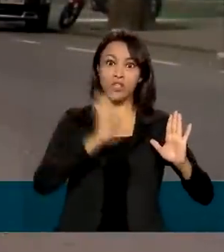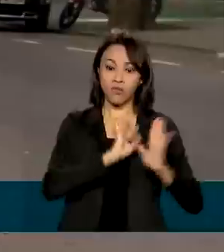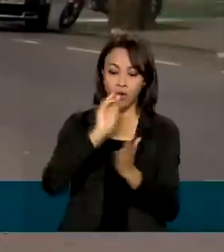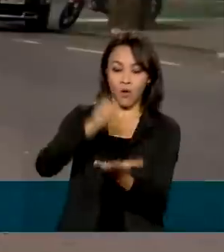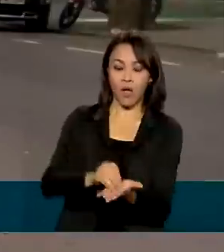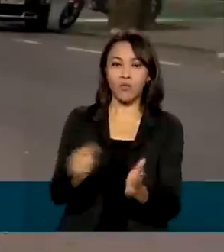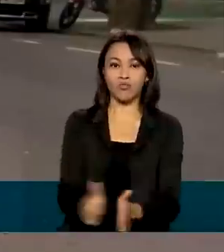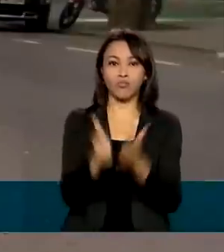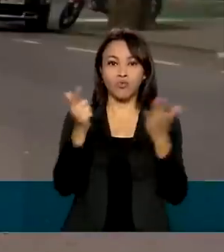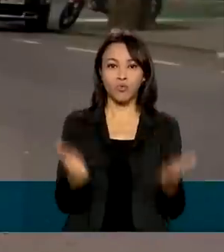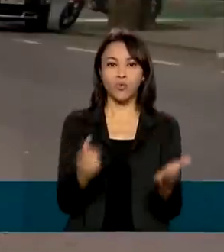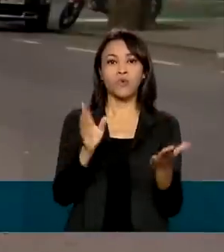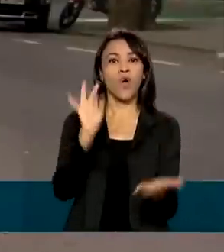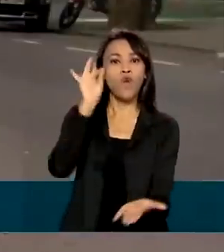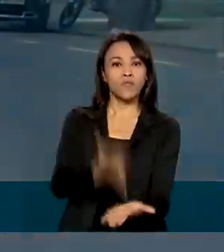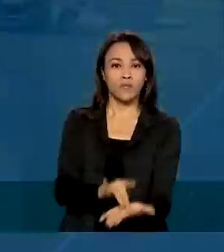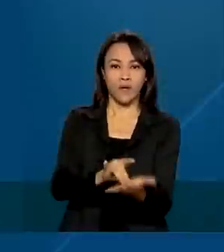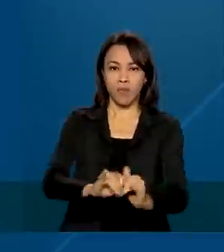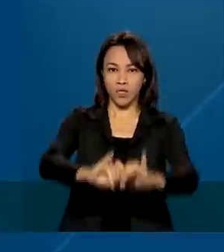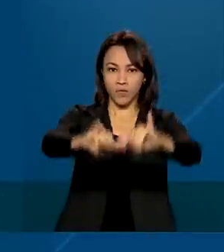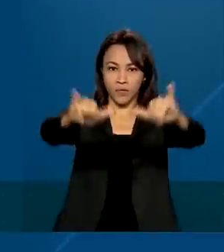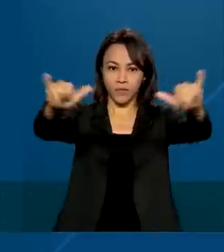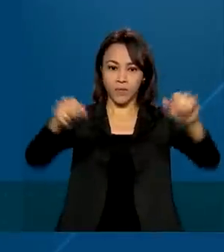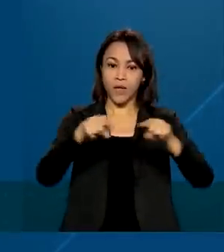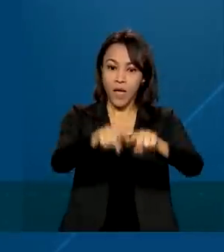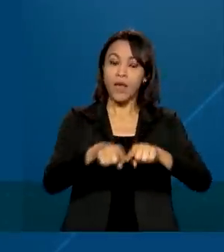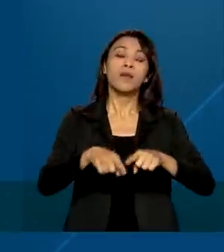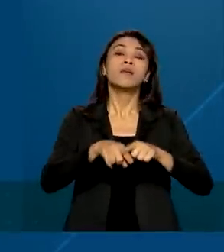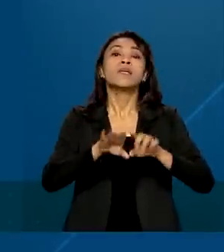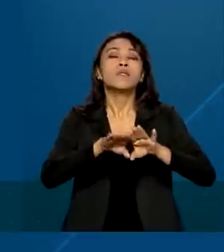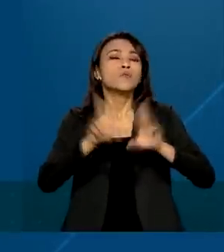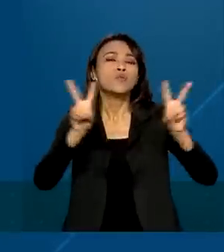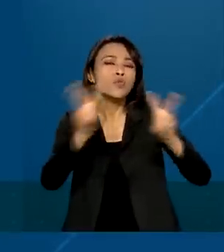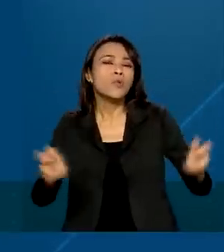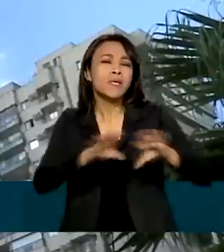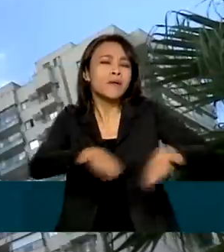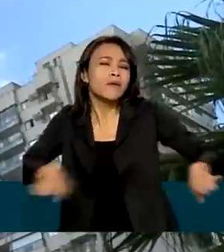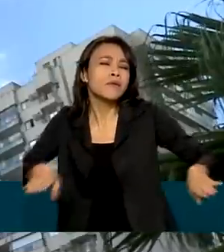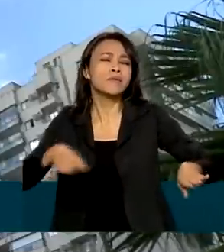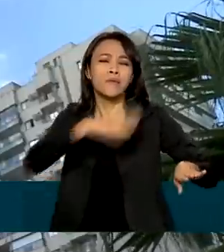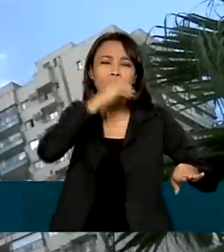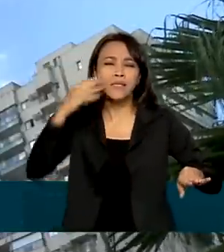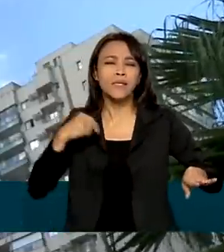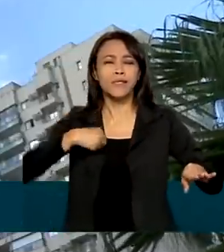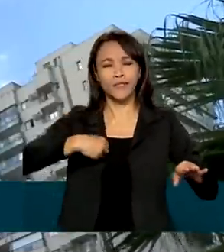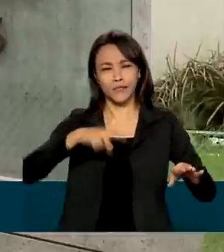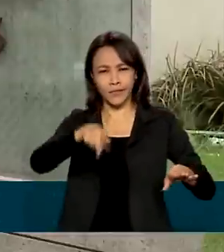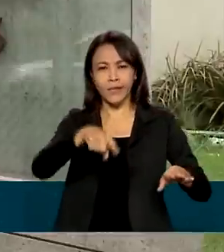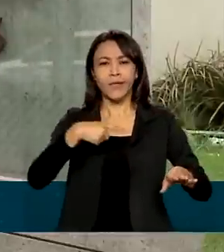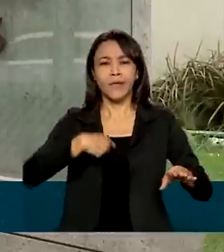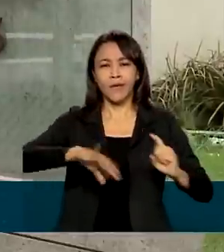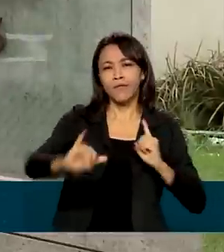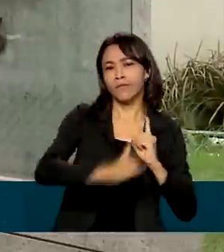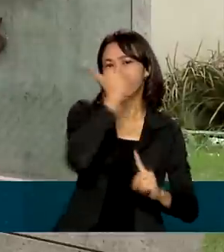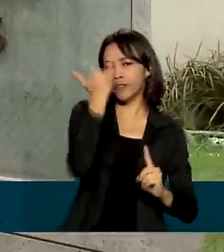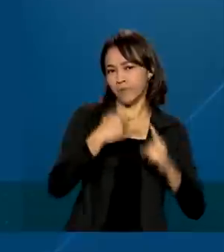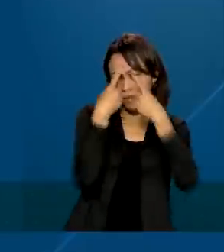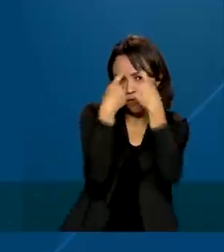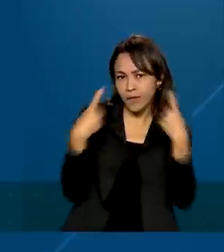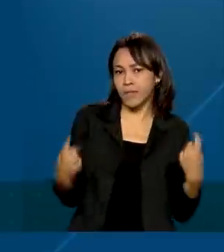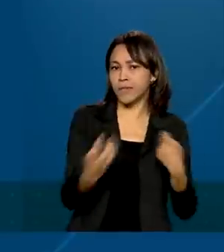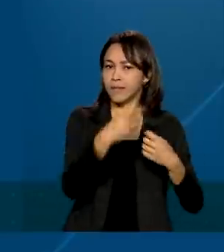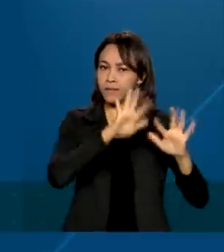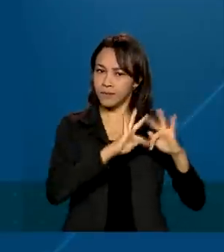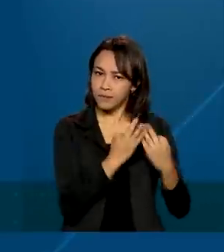União. Amplia as medidas protetivas aplicadas a crianças e adolescentes vítimas de violência doméstica ou familiar. Além disso, também